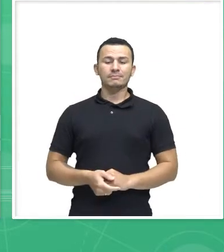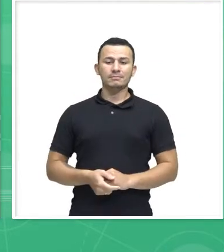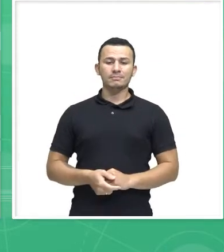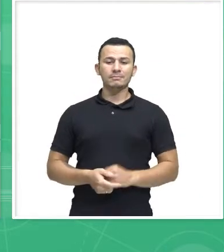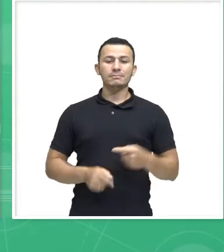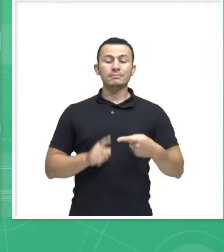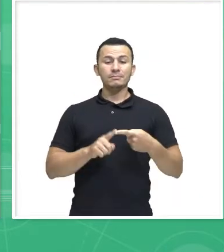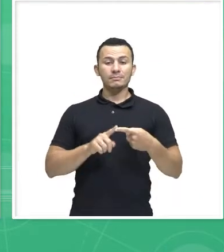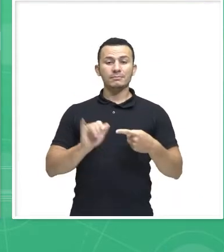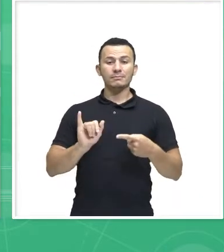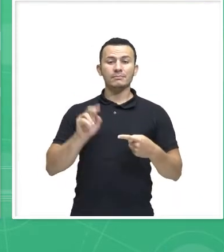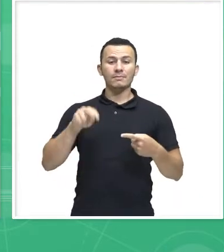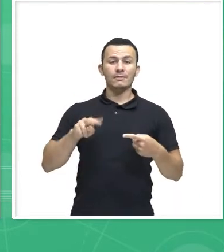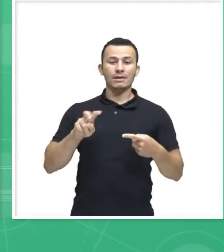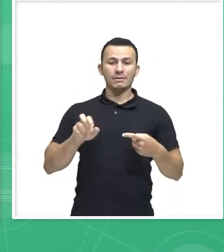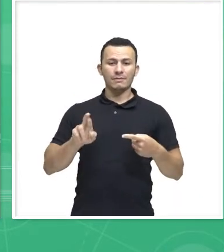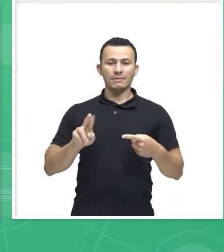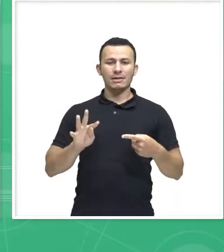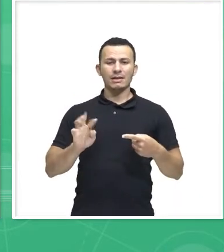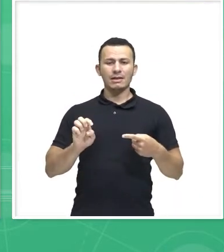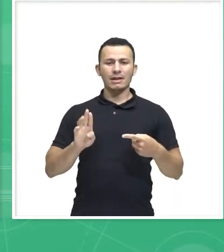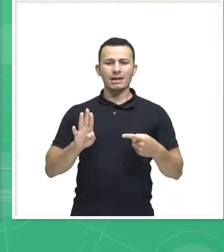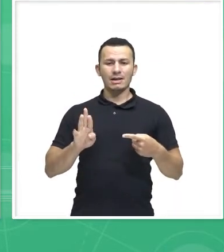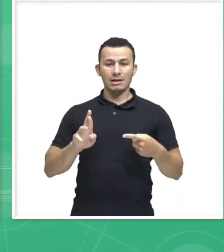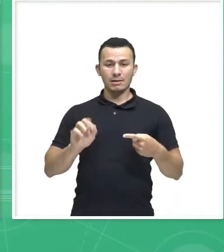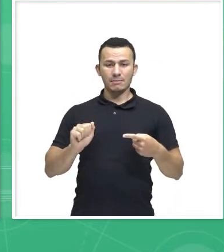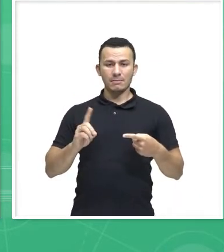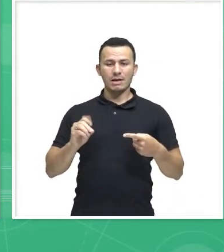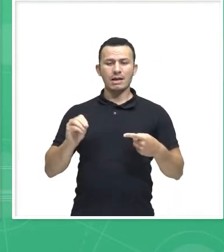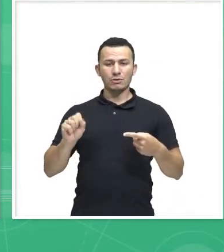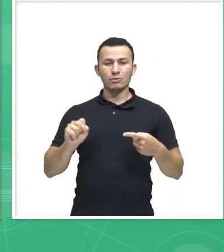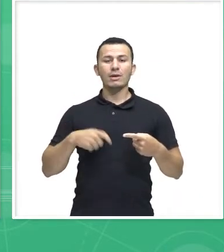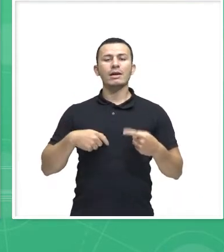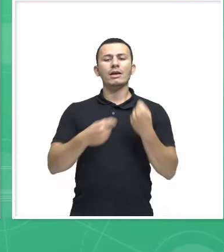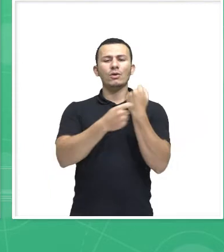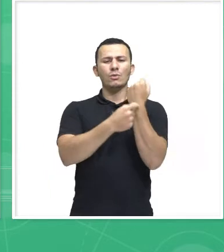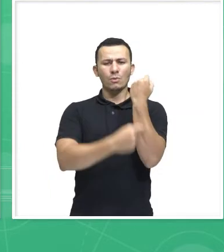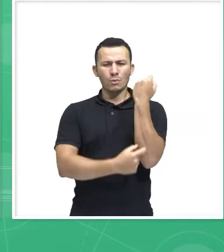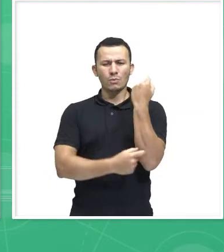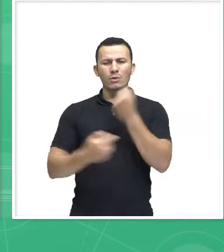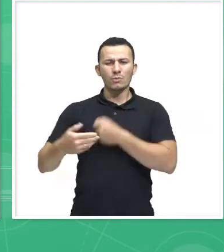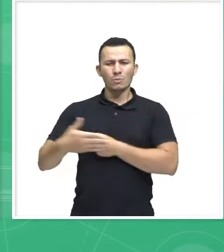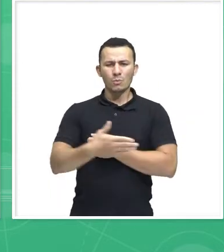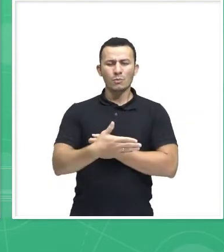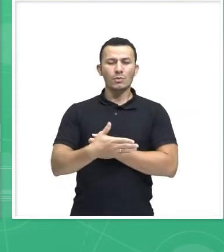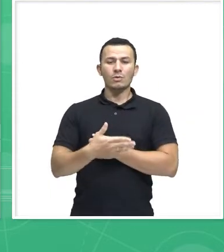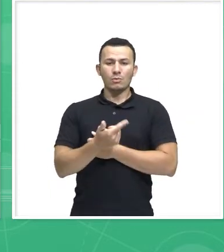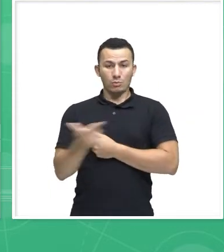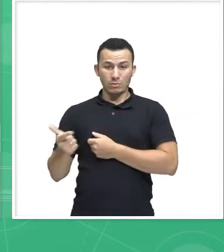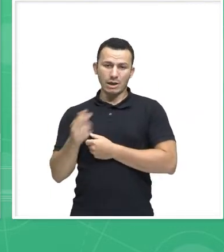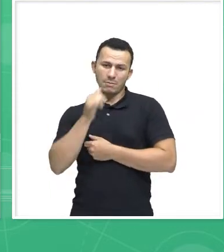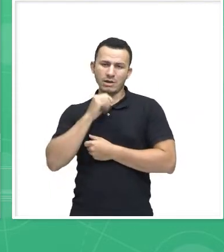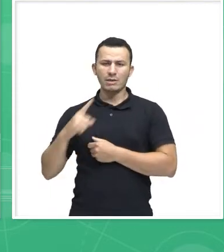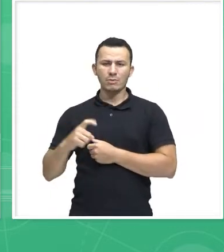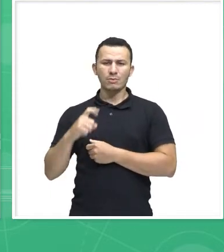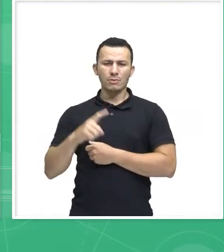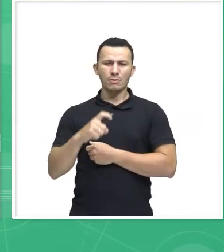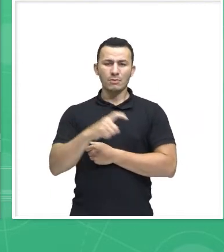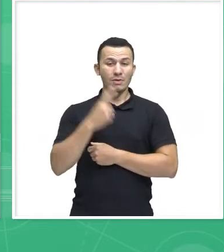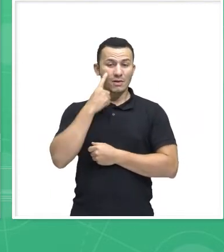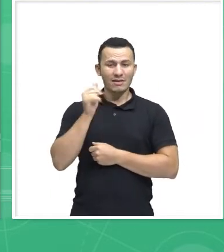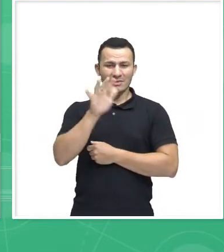só invertebrados são aqueles que não possuem coluna vertebral certo Como as minhocas aí no exemplo da imagem